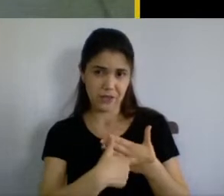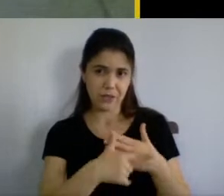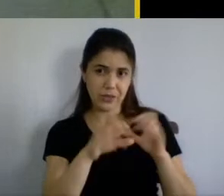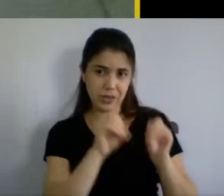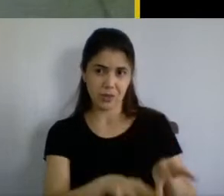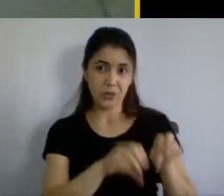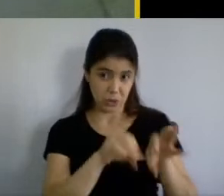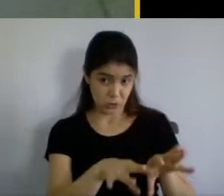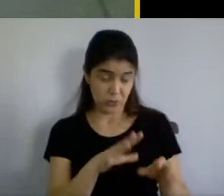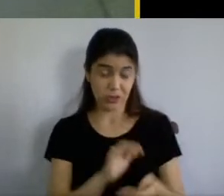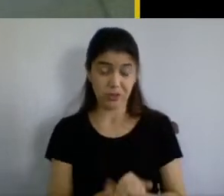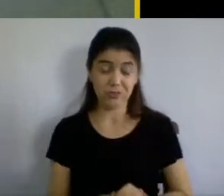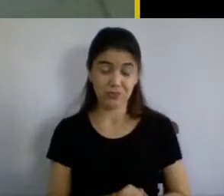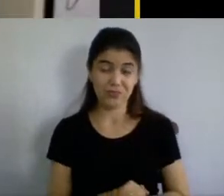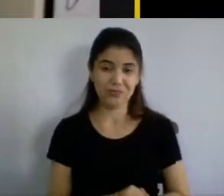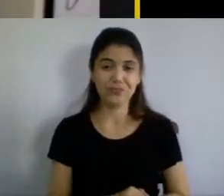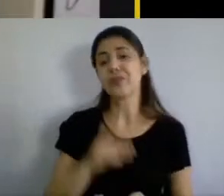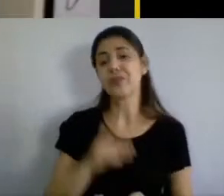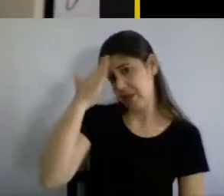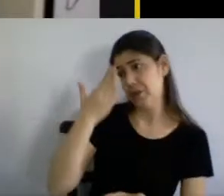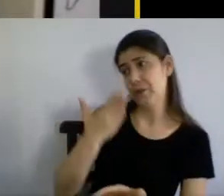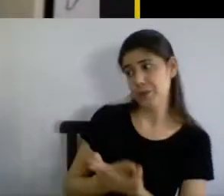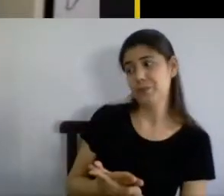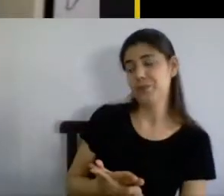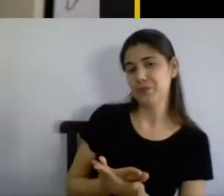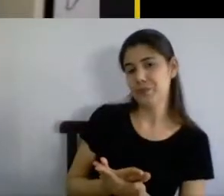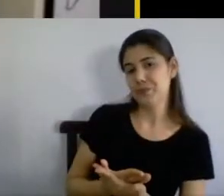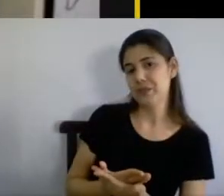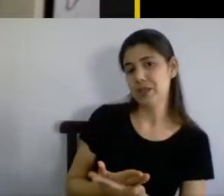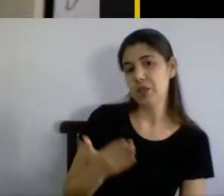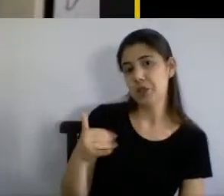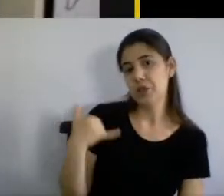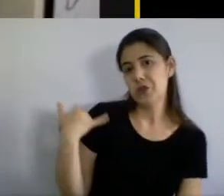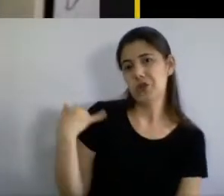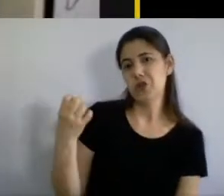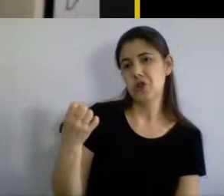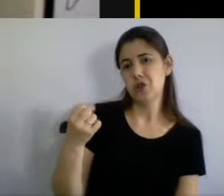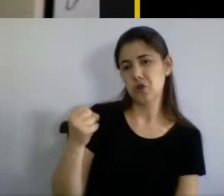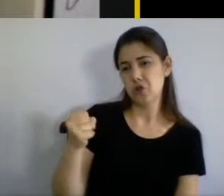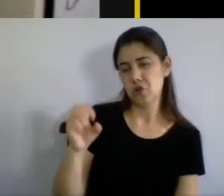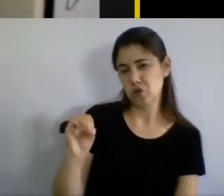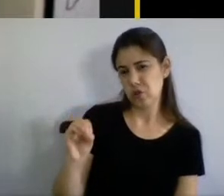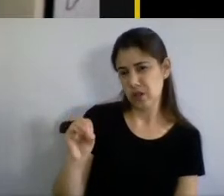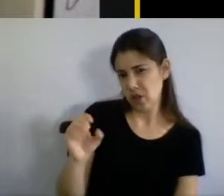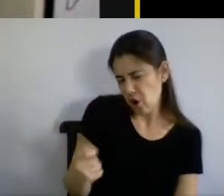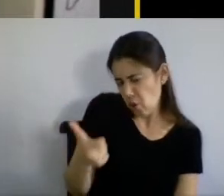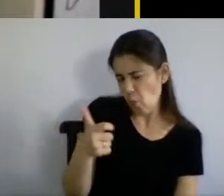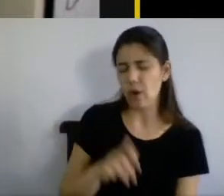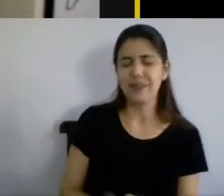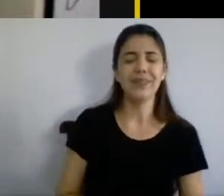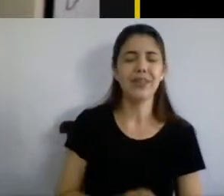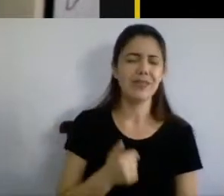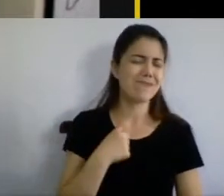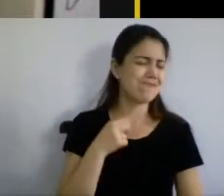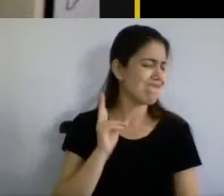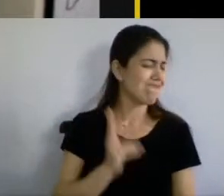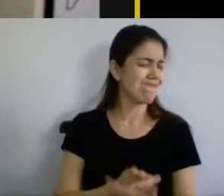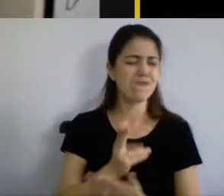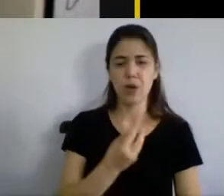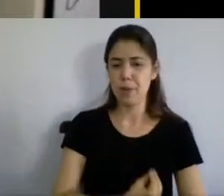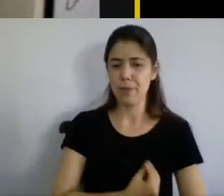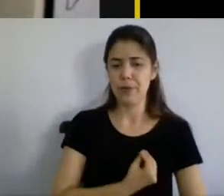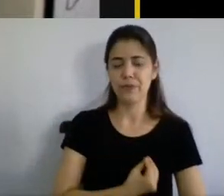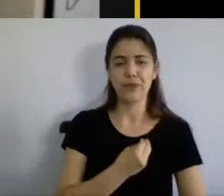pergunta da... Eu acredito, quase 80 anos, eu sempre fui professor, sempre